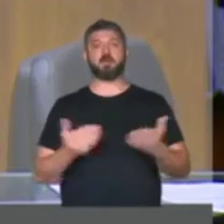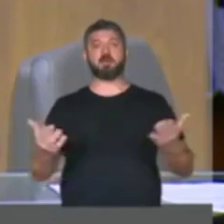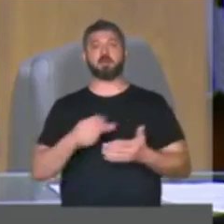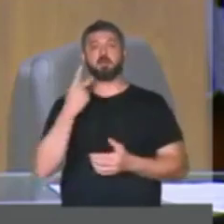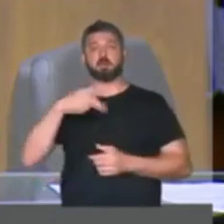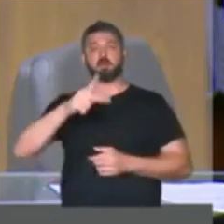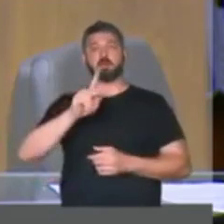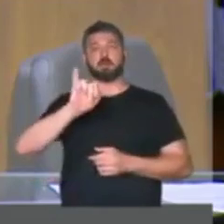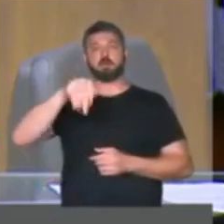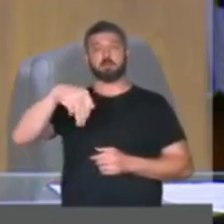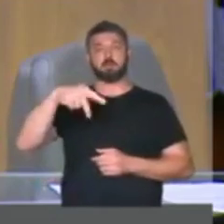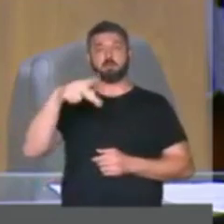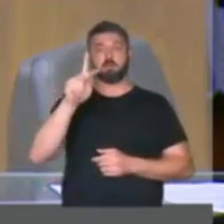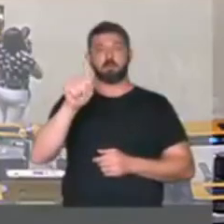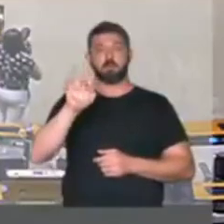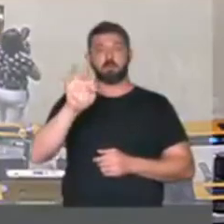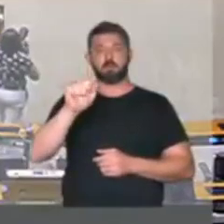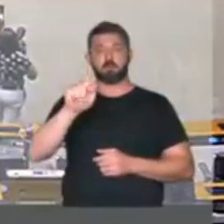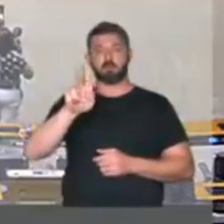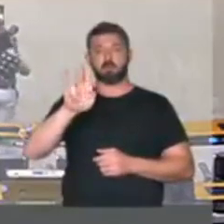a do quincas aguire